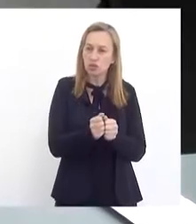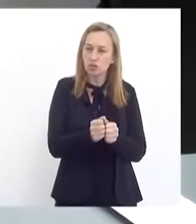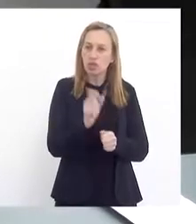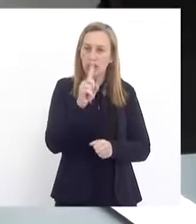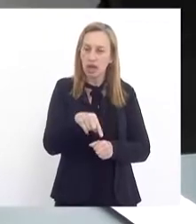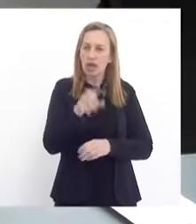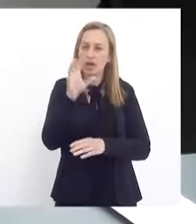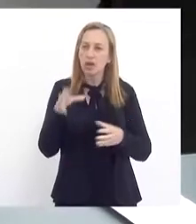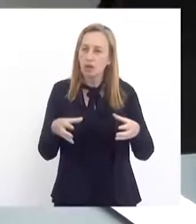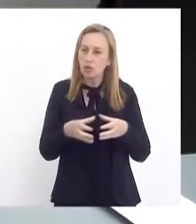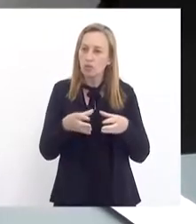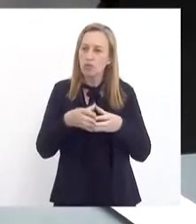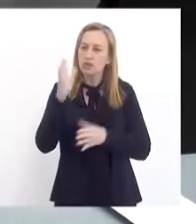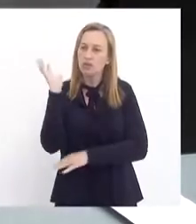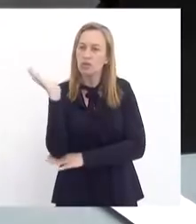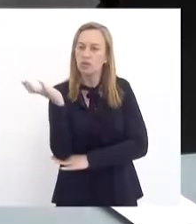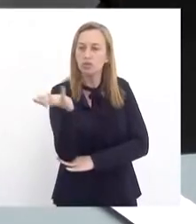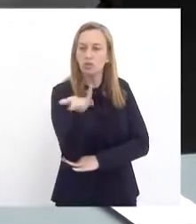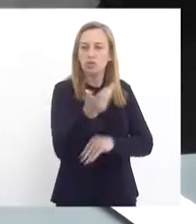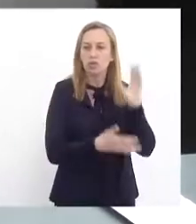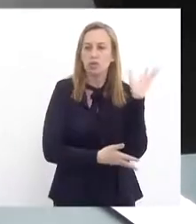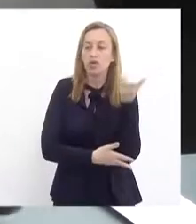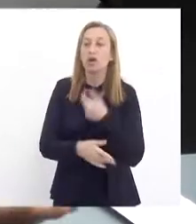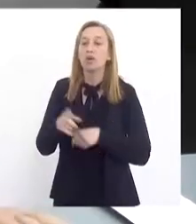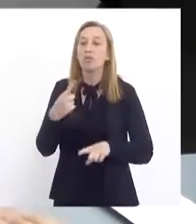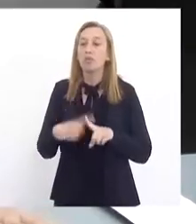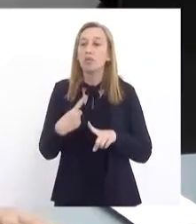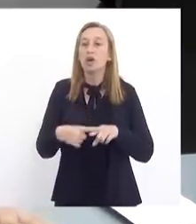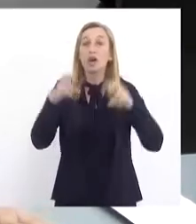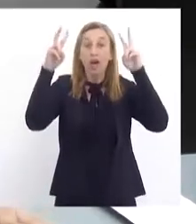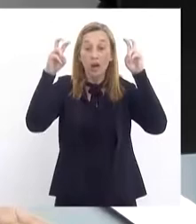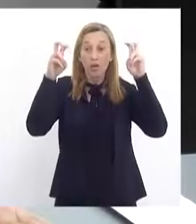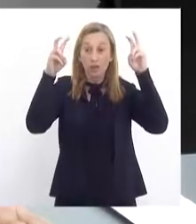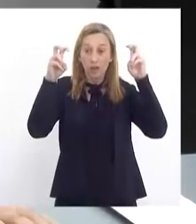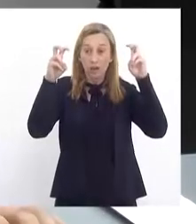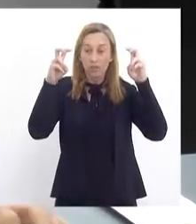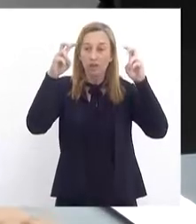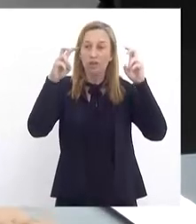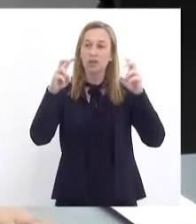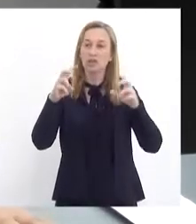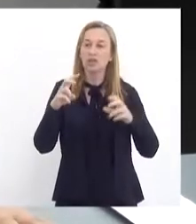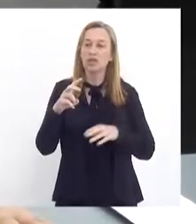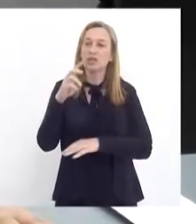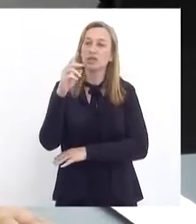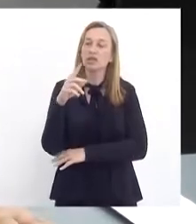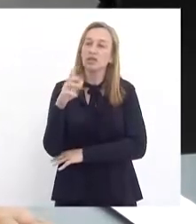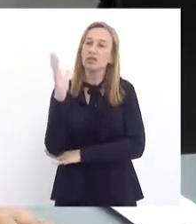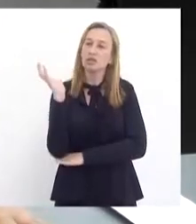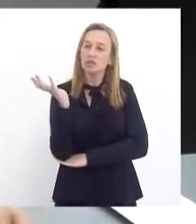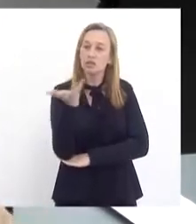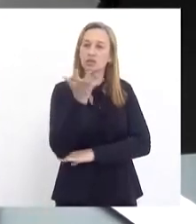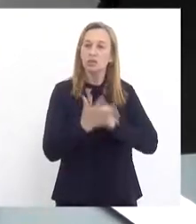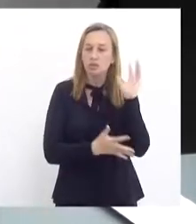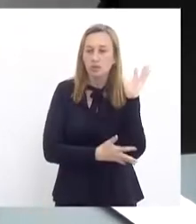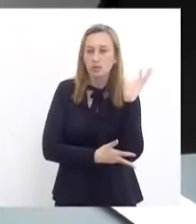ambiente. Porque este é um tema ambiental na sua